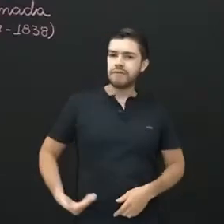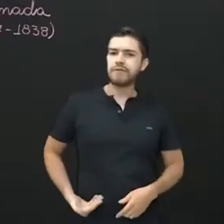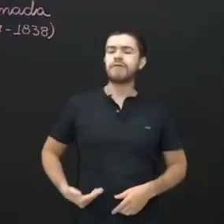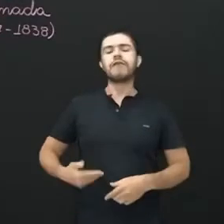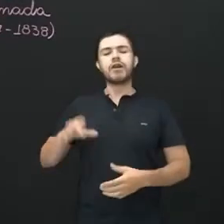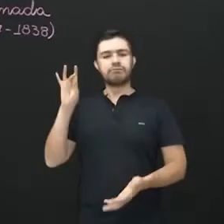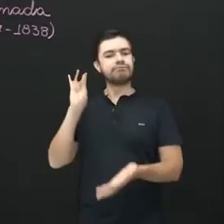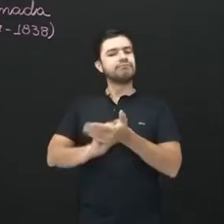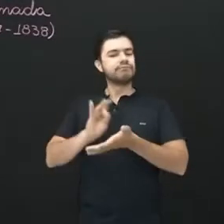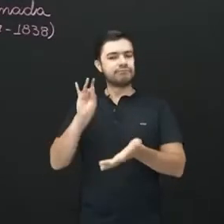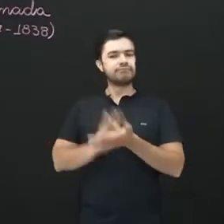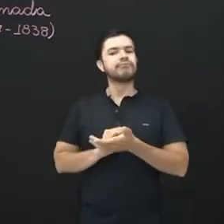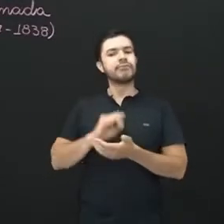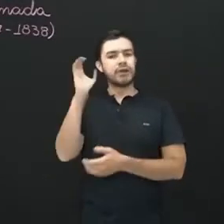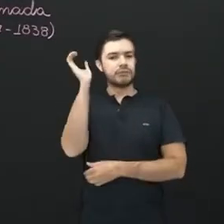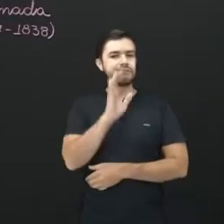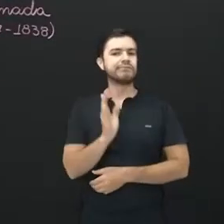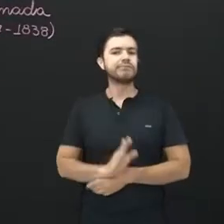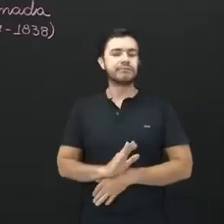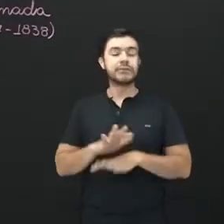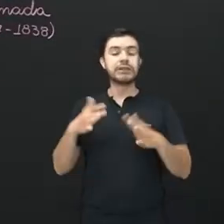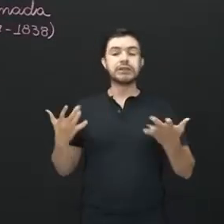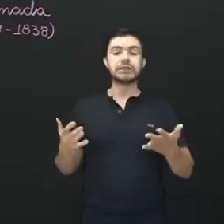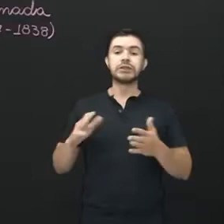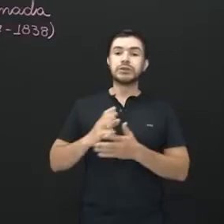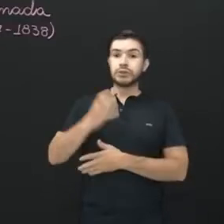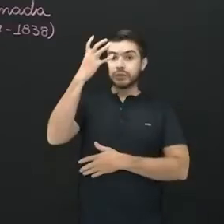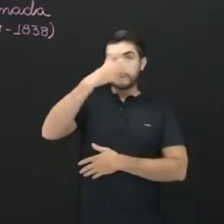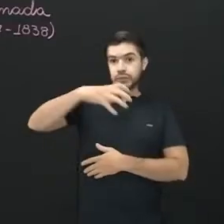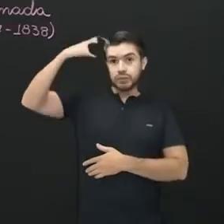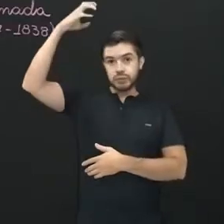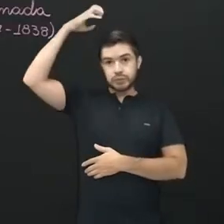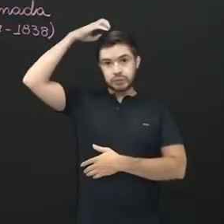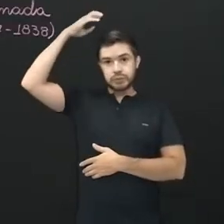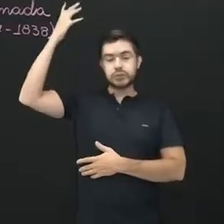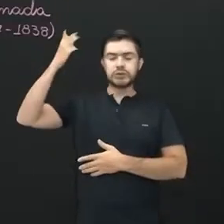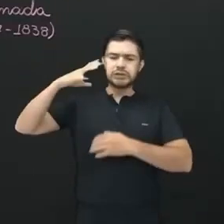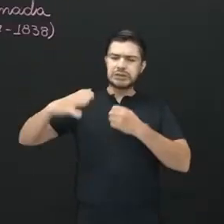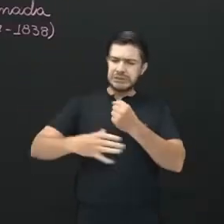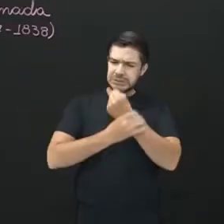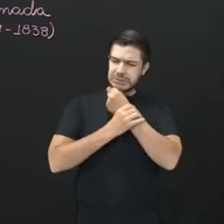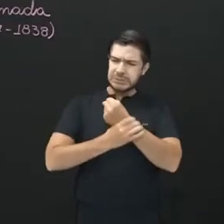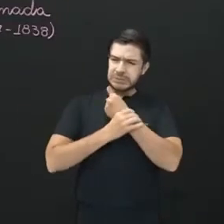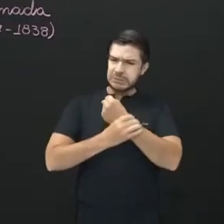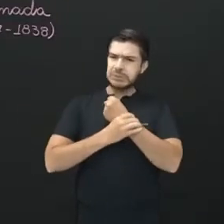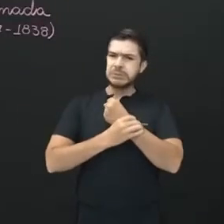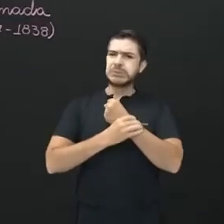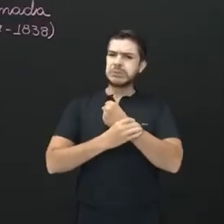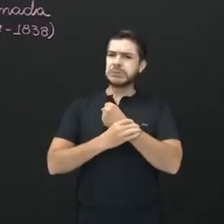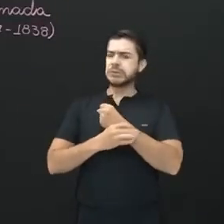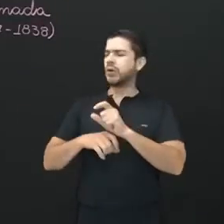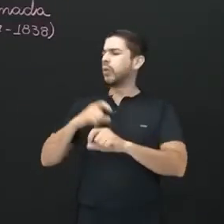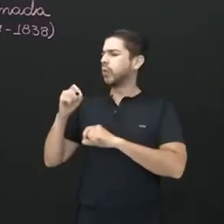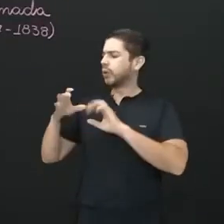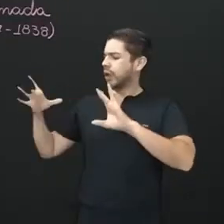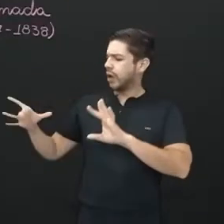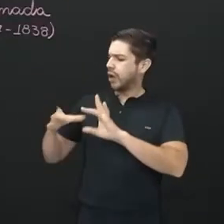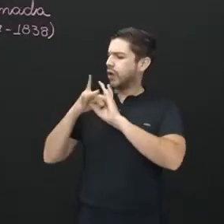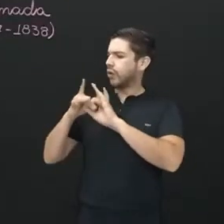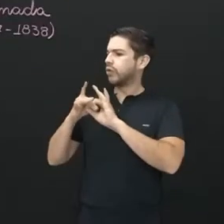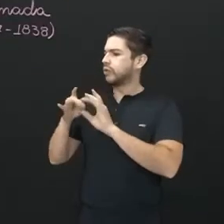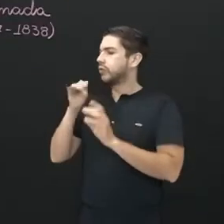Inclusive, o governo brasileiro, o Império de Dom Pedro I, sustentava os padres da Igreja